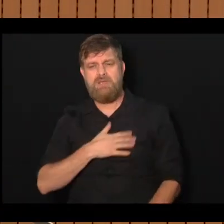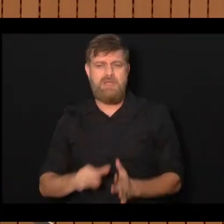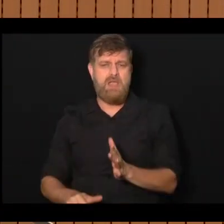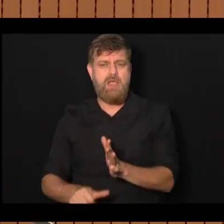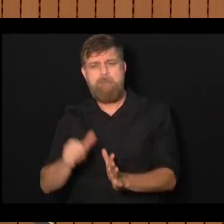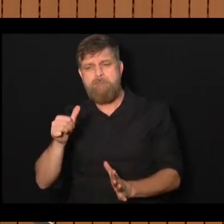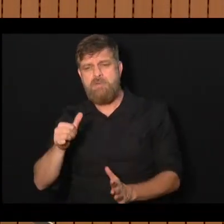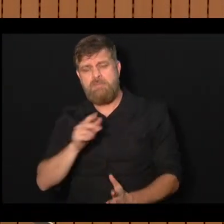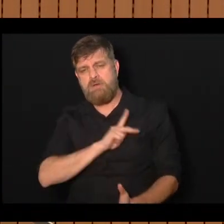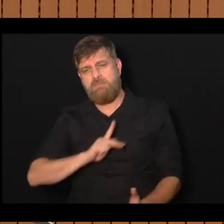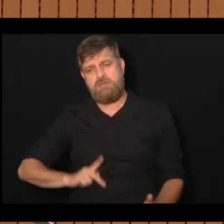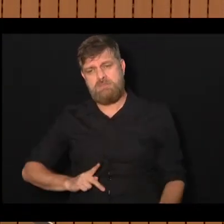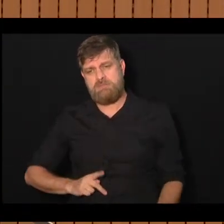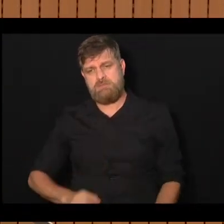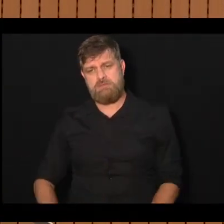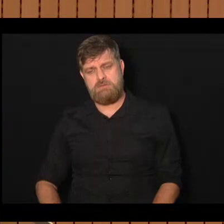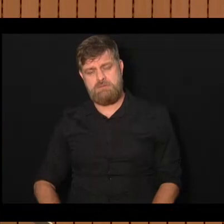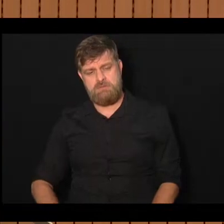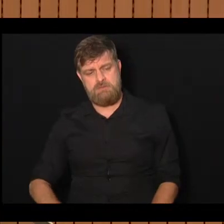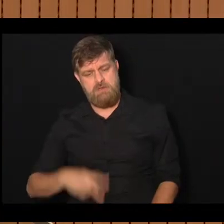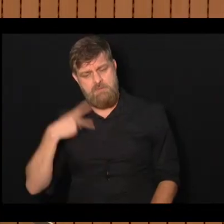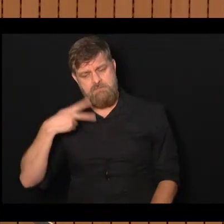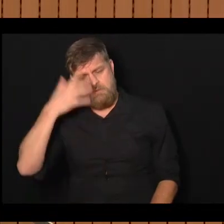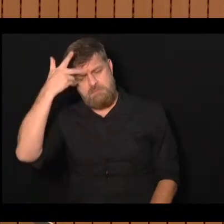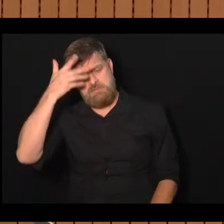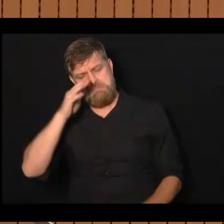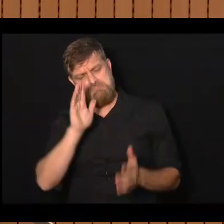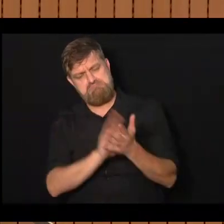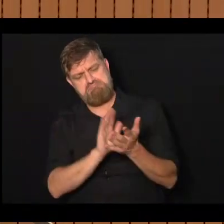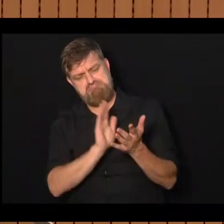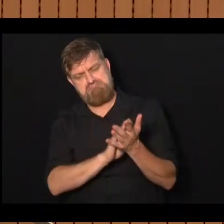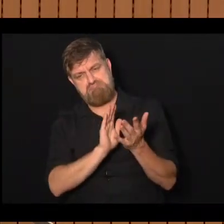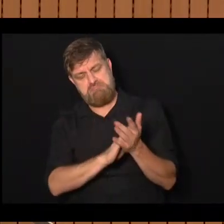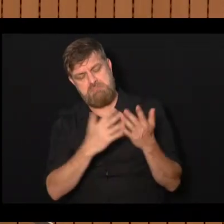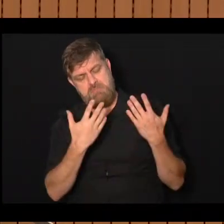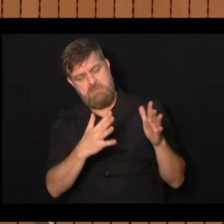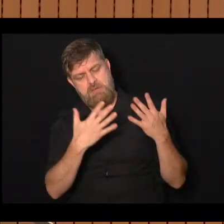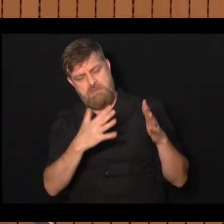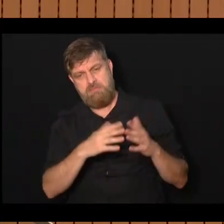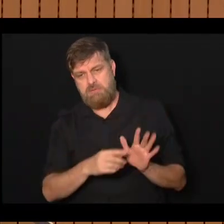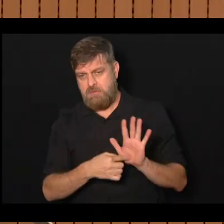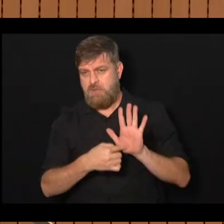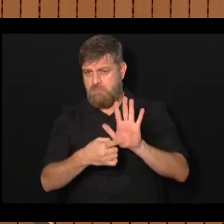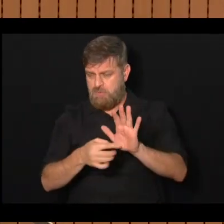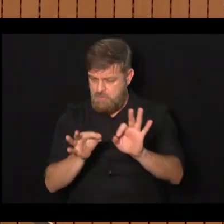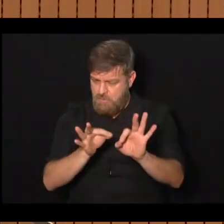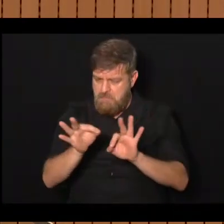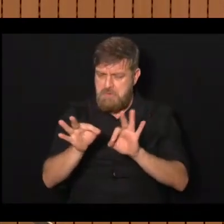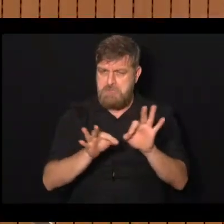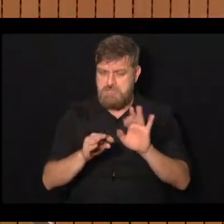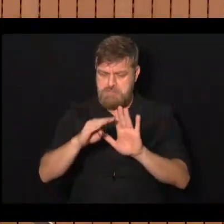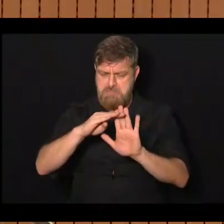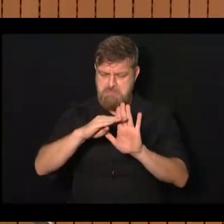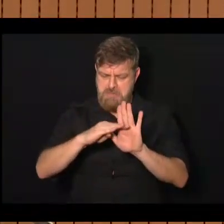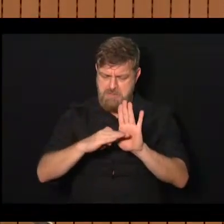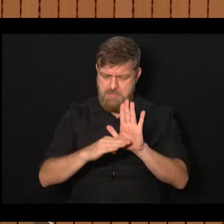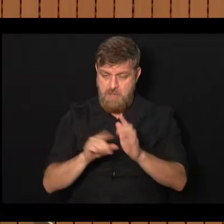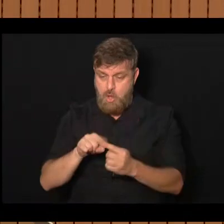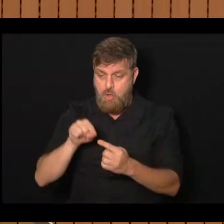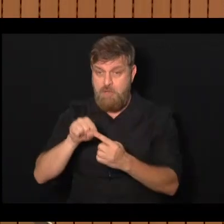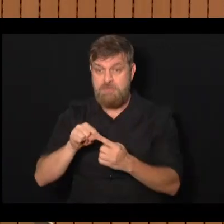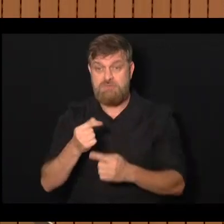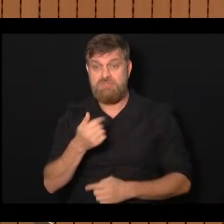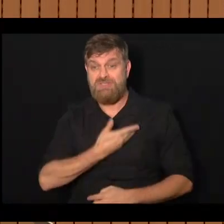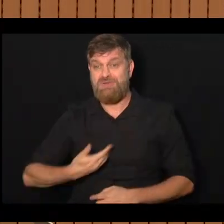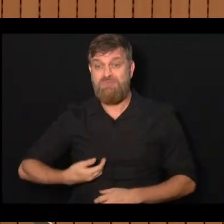lugar, senhor presidente, parabenizar o vereador Rodrigo da Farmadic pela apresentação desse projeto que trata de transparência